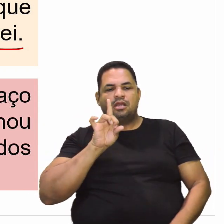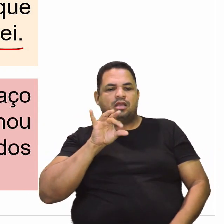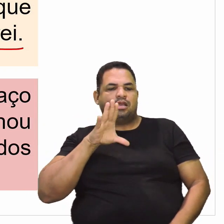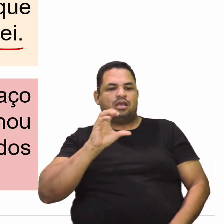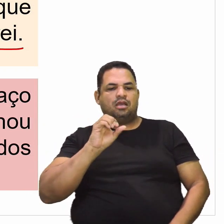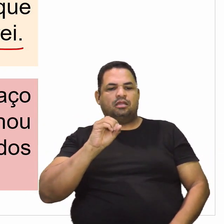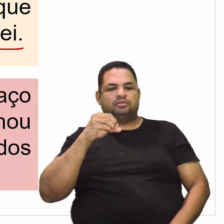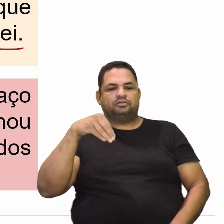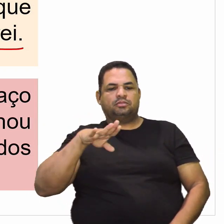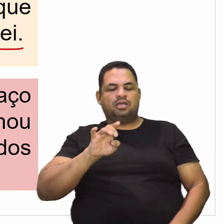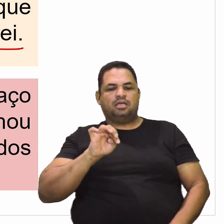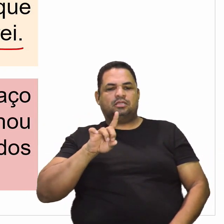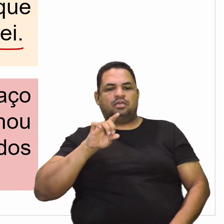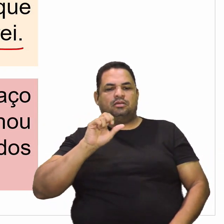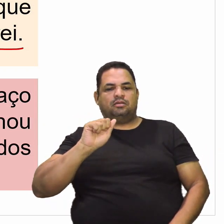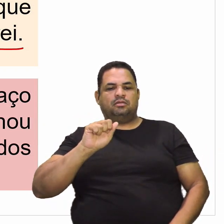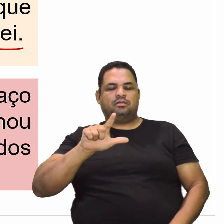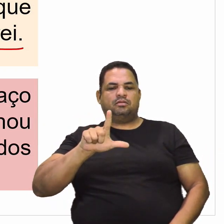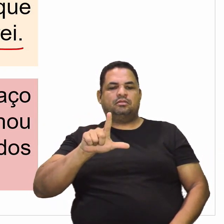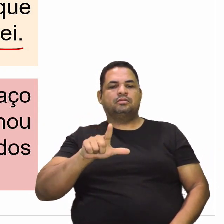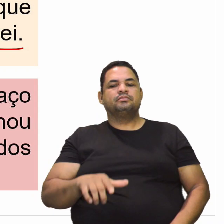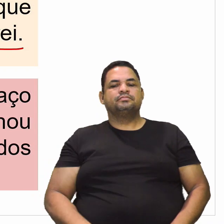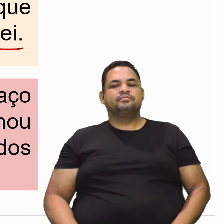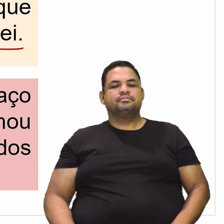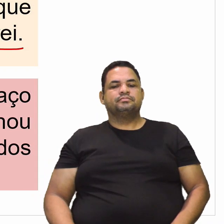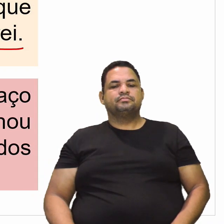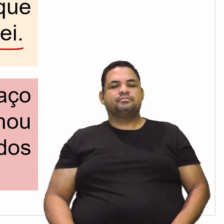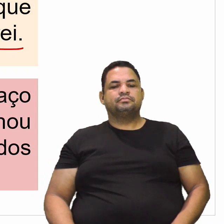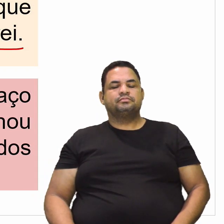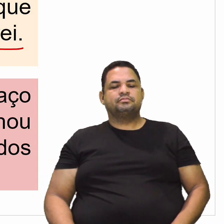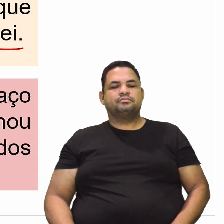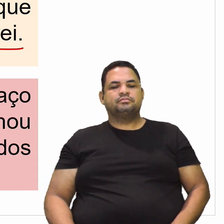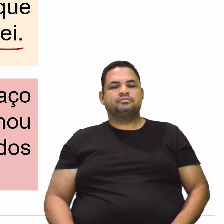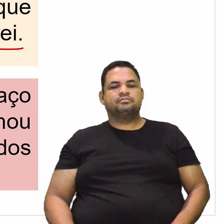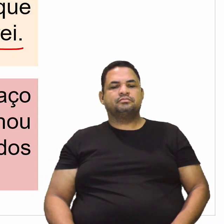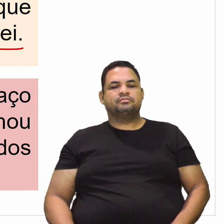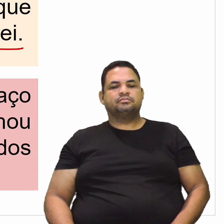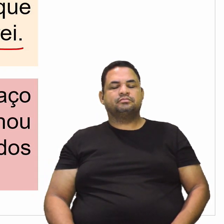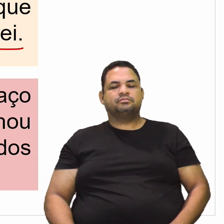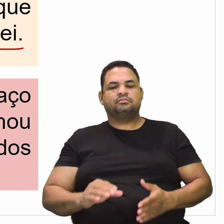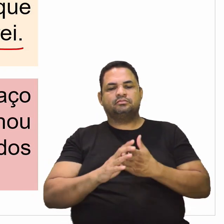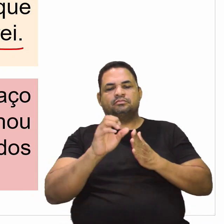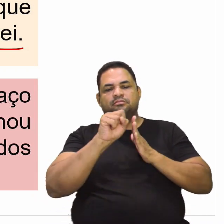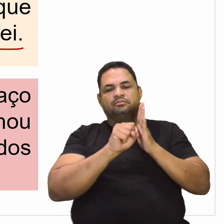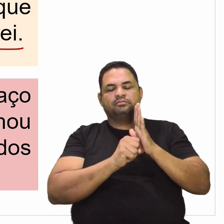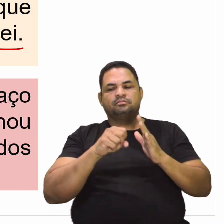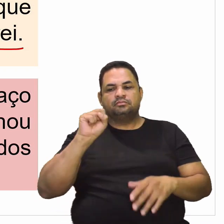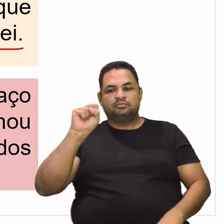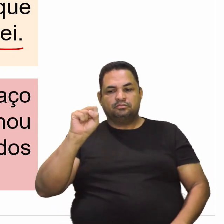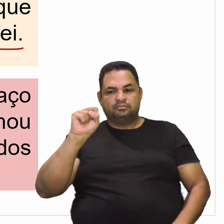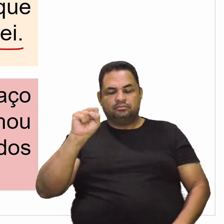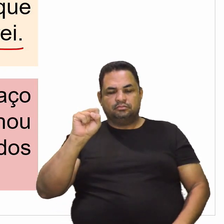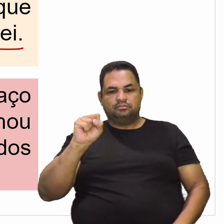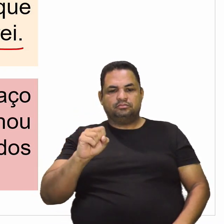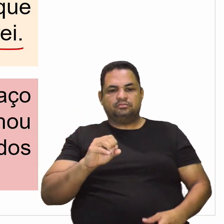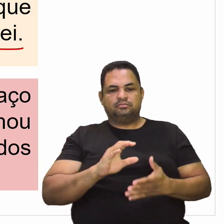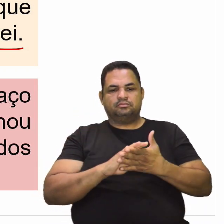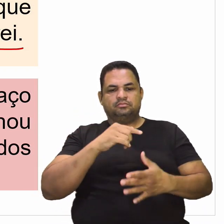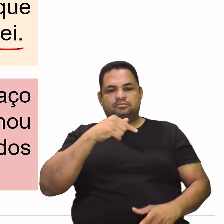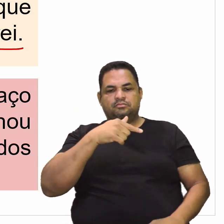ele. Olha o mordomo, Carlos Martel. Século VIII, hein? De